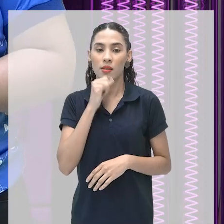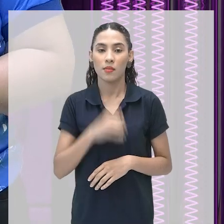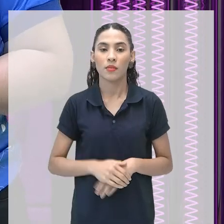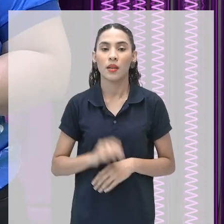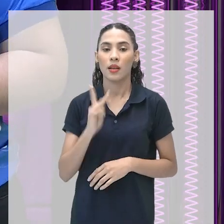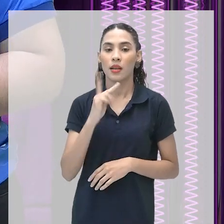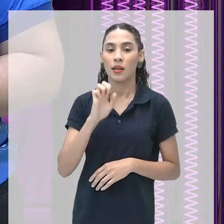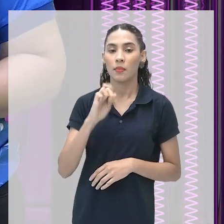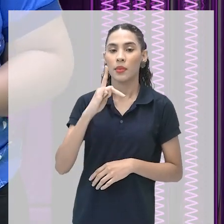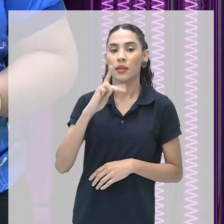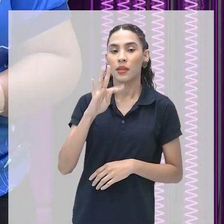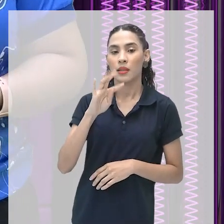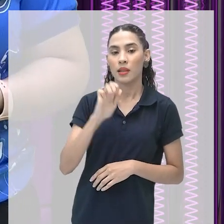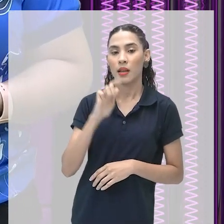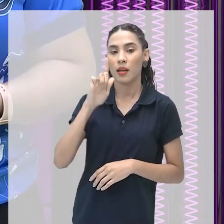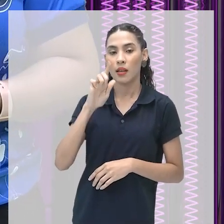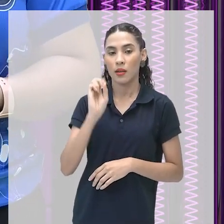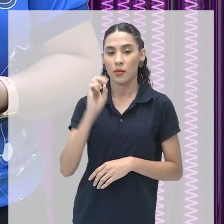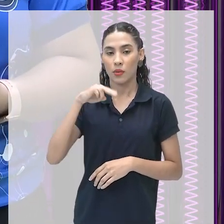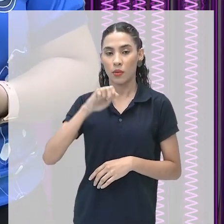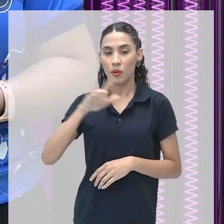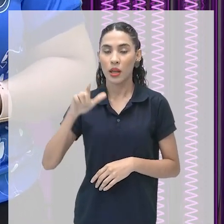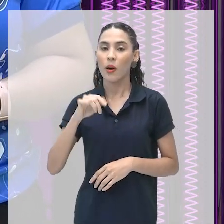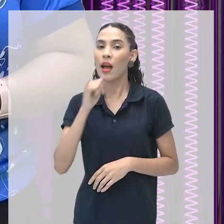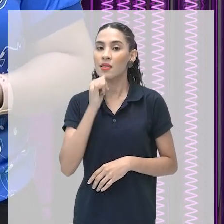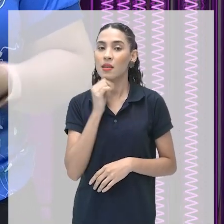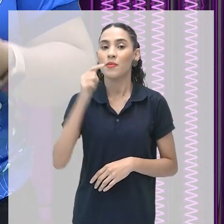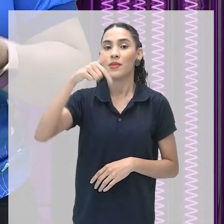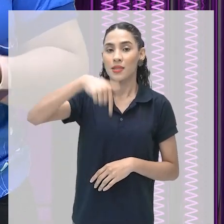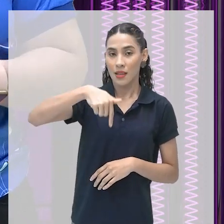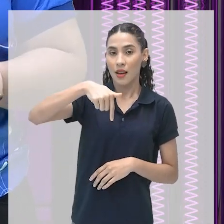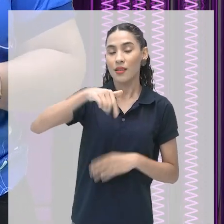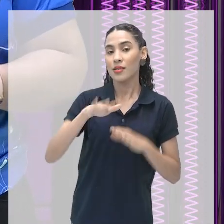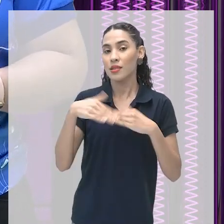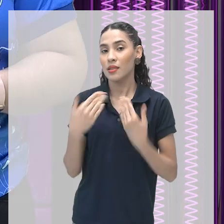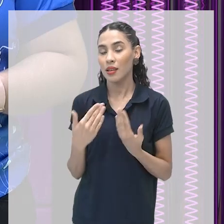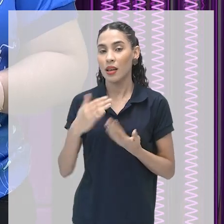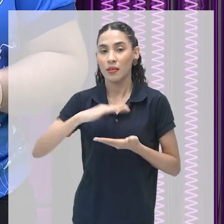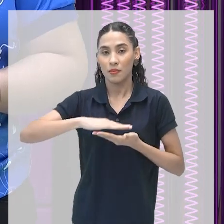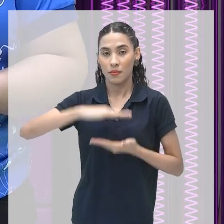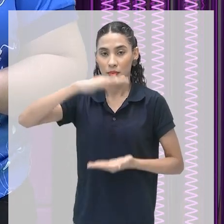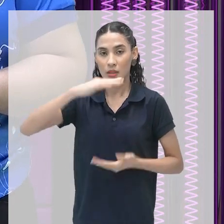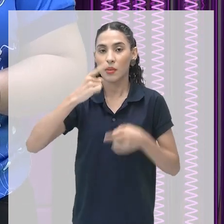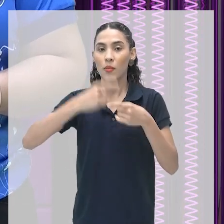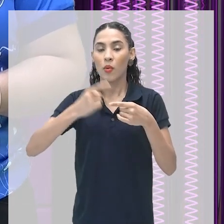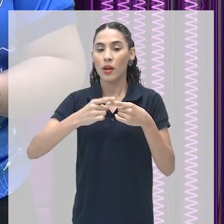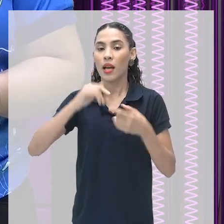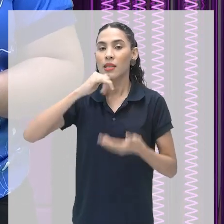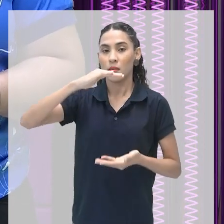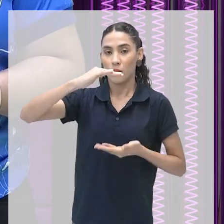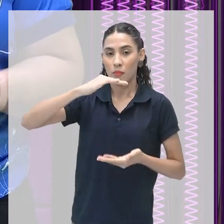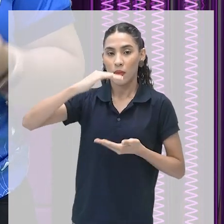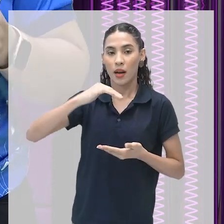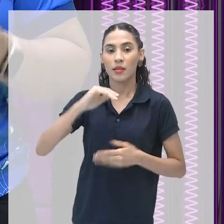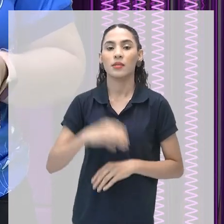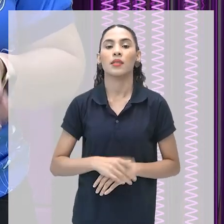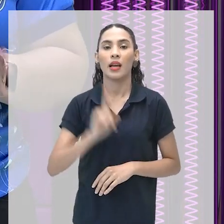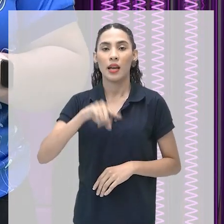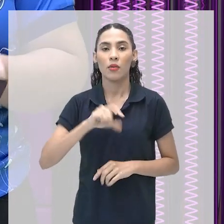Prisma heptagonal, hepta é de 7, né? Então, prisma heptagonal porque as bases são formadas